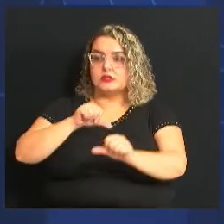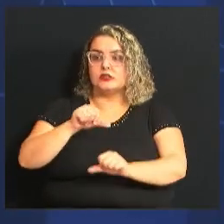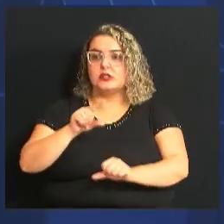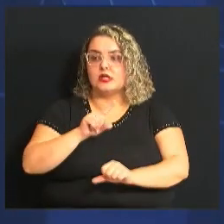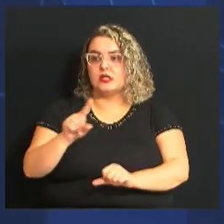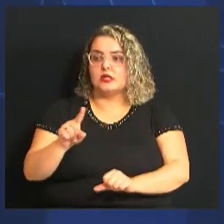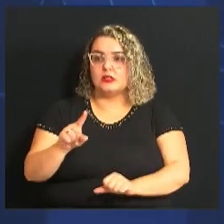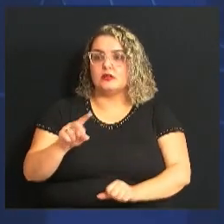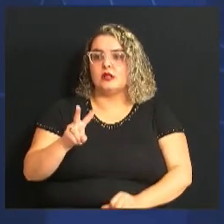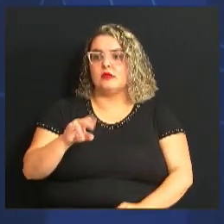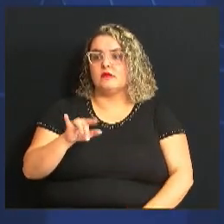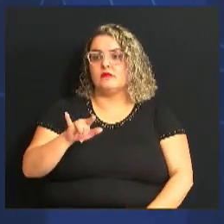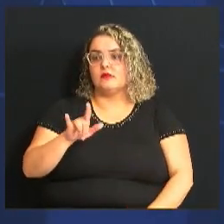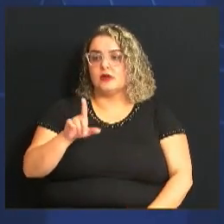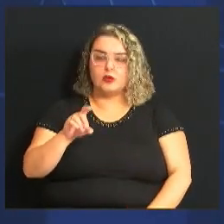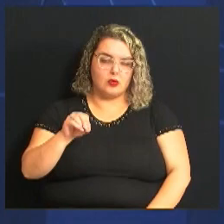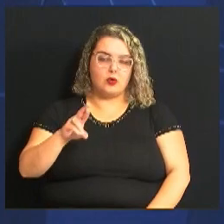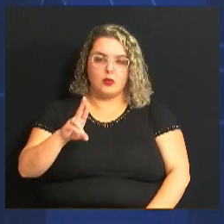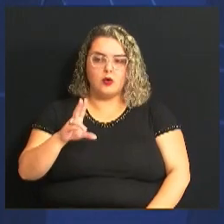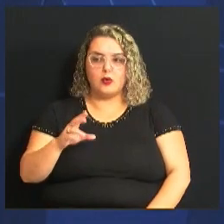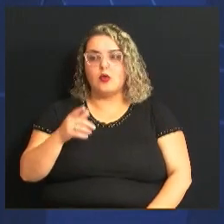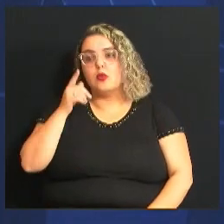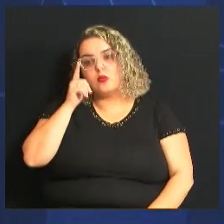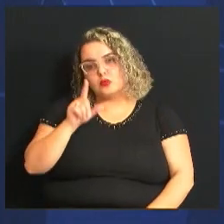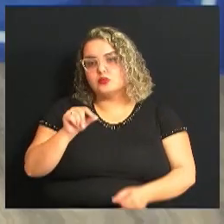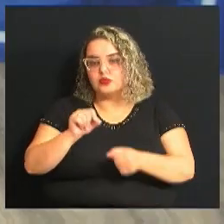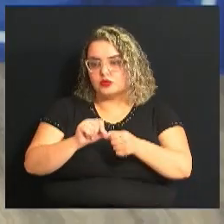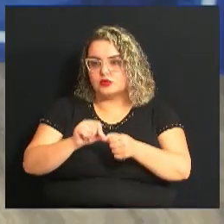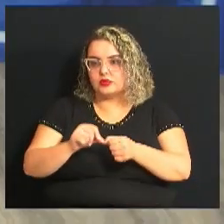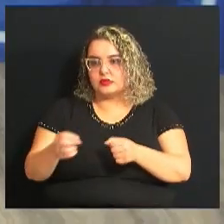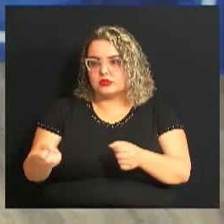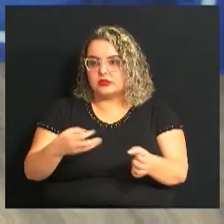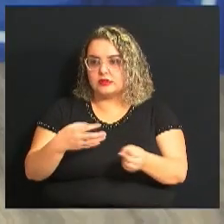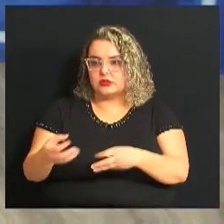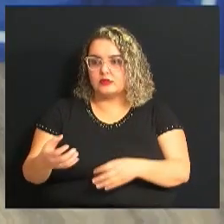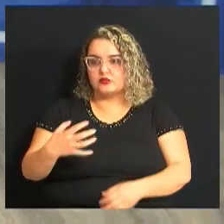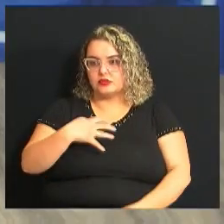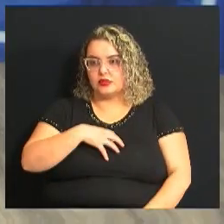ou você consegue realizar esse procedimento nessas novas condições?